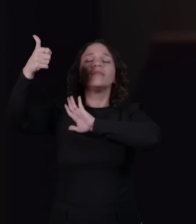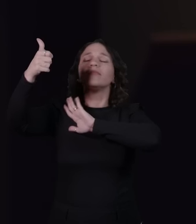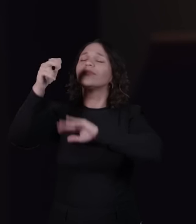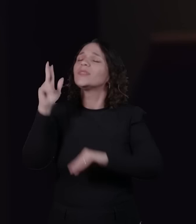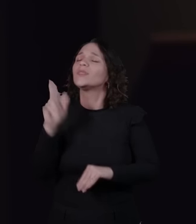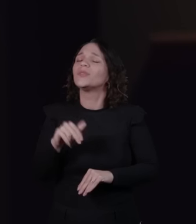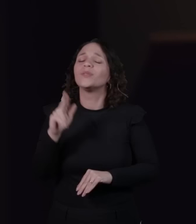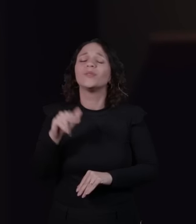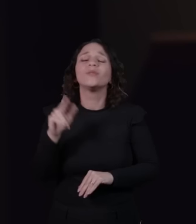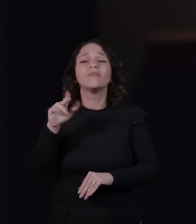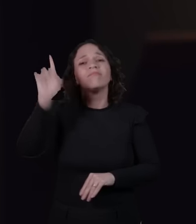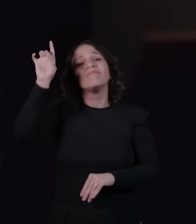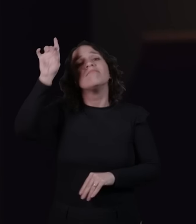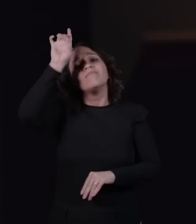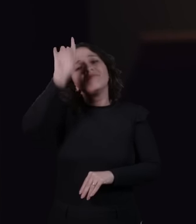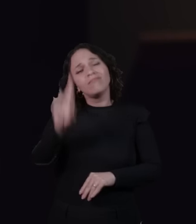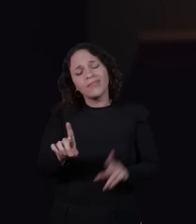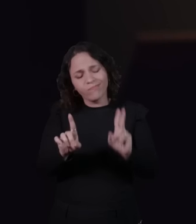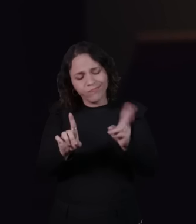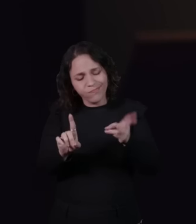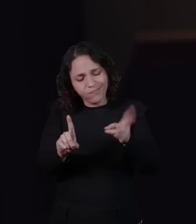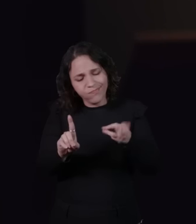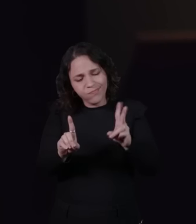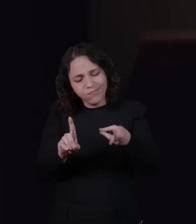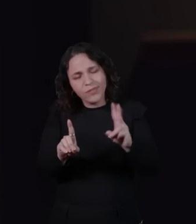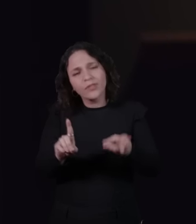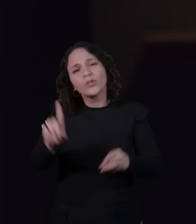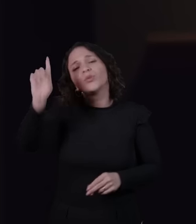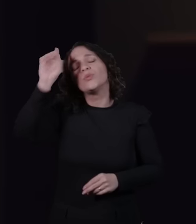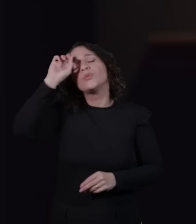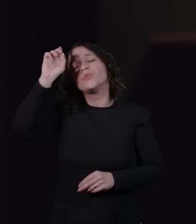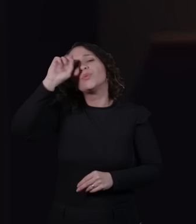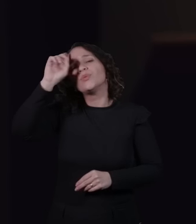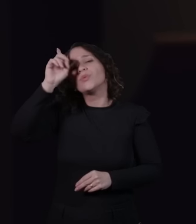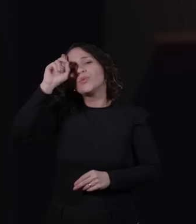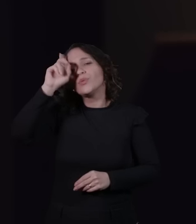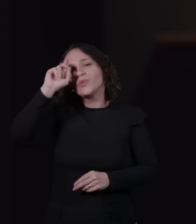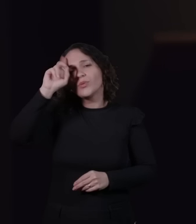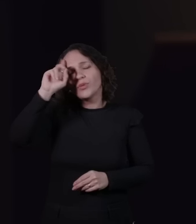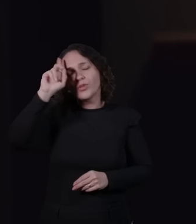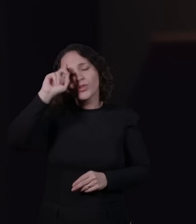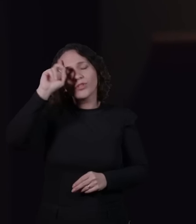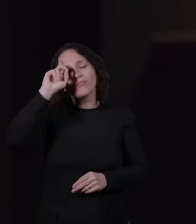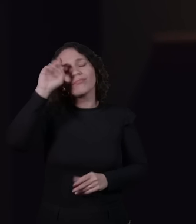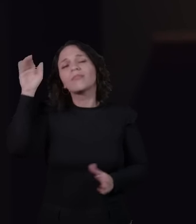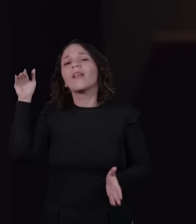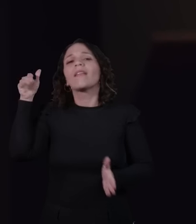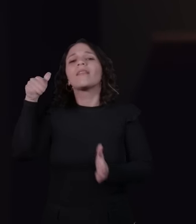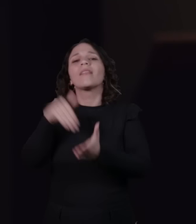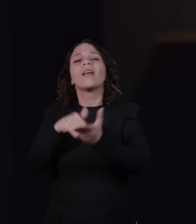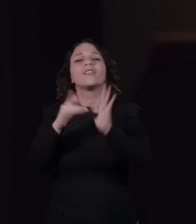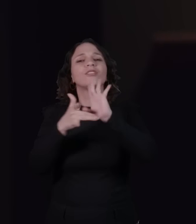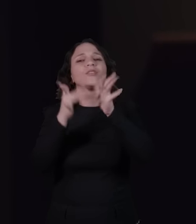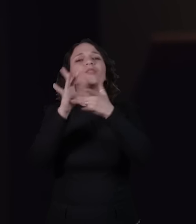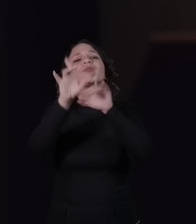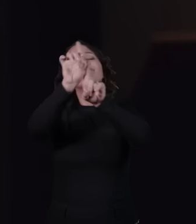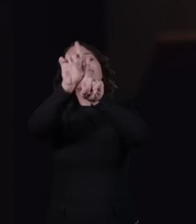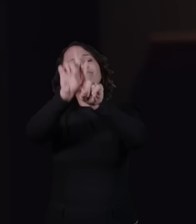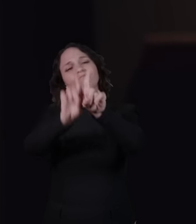Mas que o Senhor esteja no nosso meio todos os dias, até a consumação dos